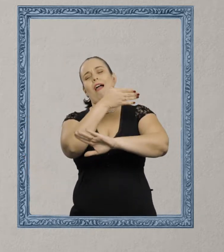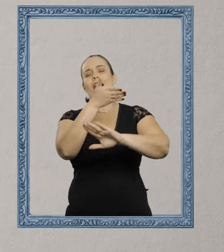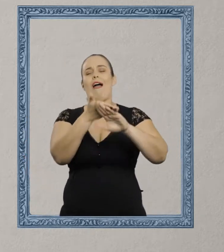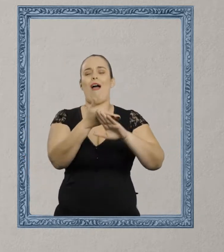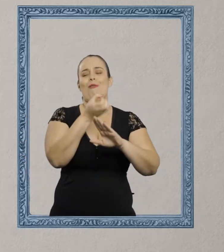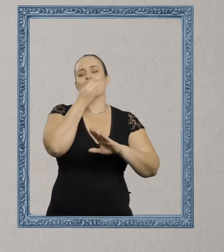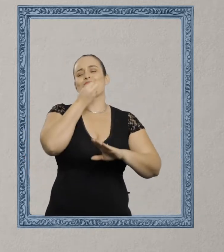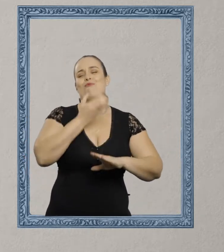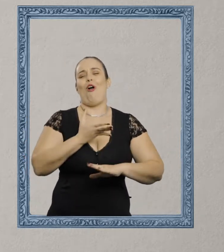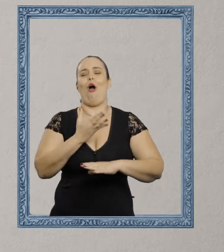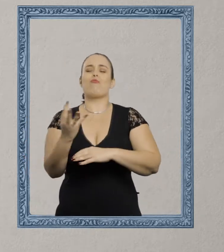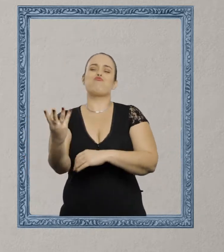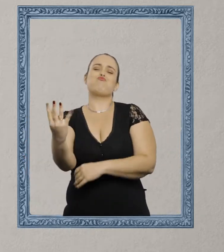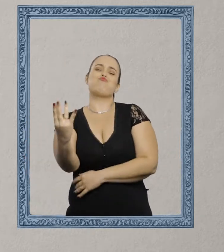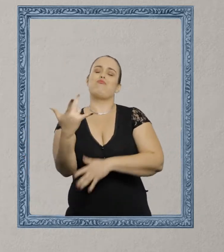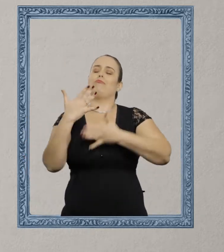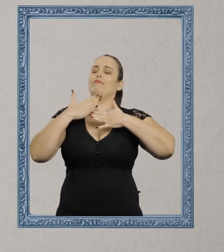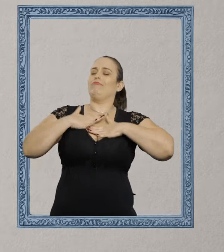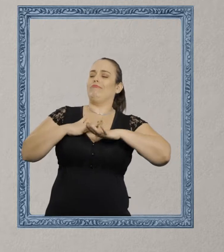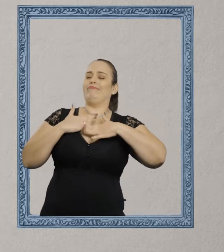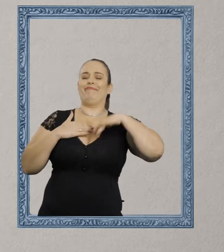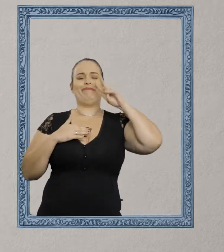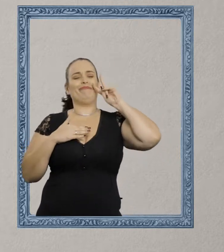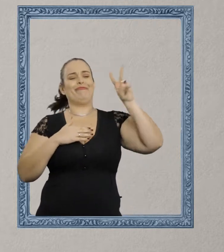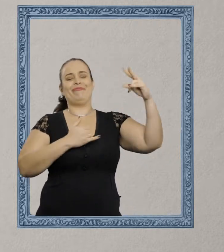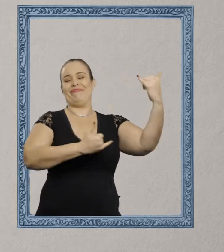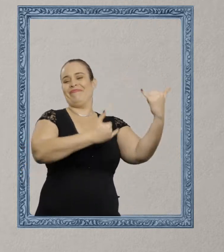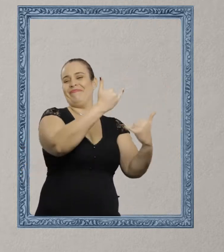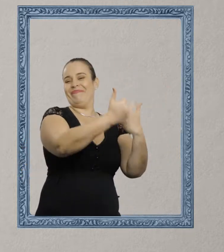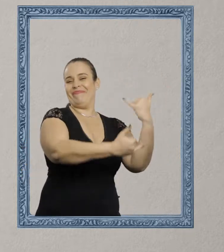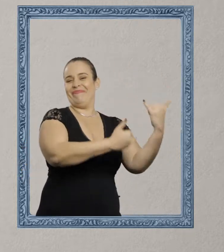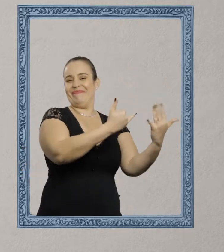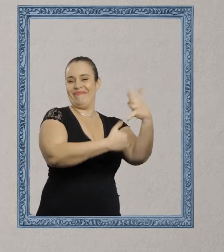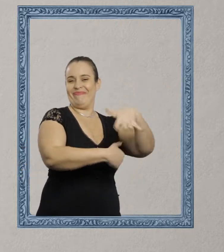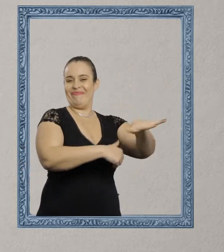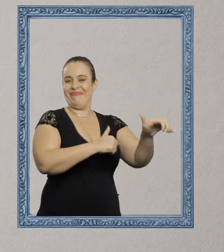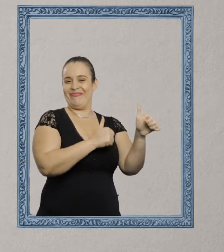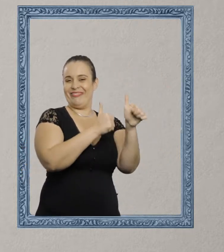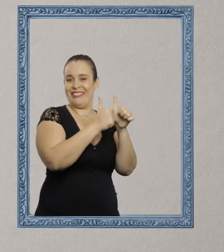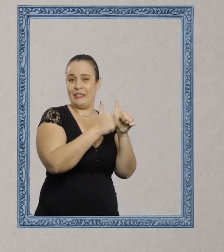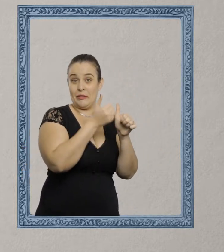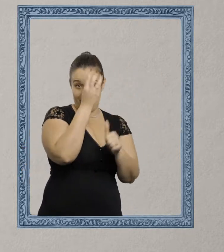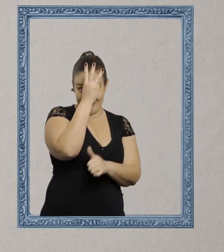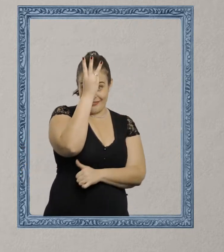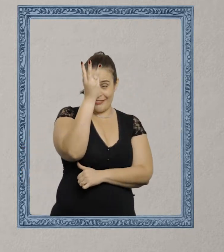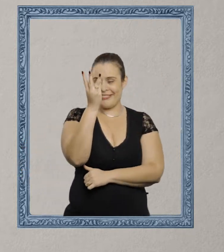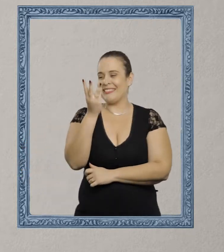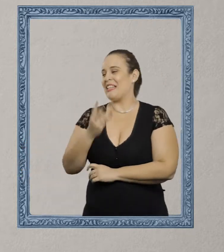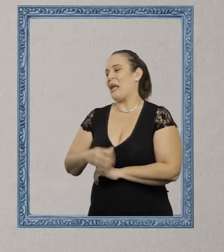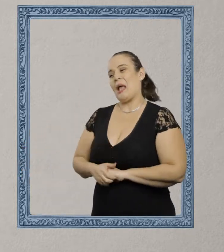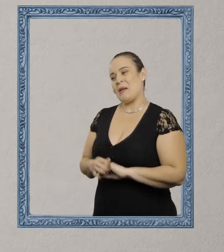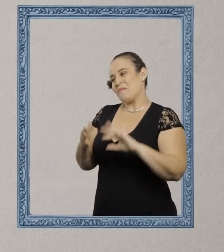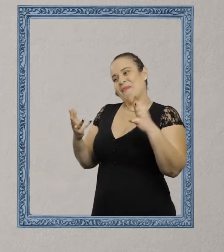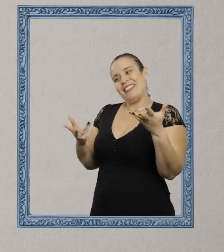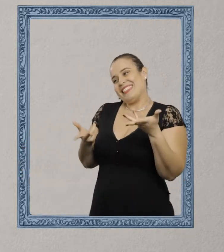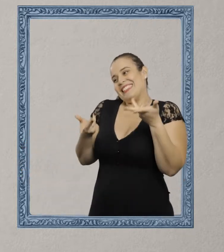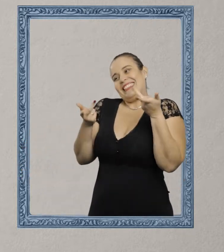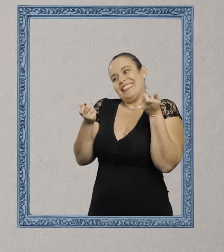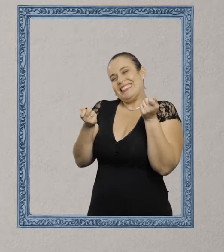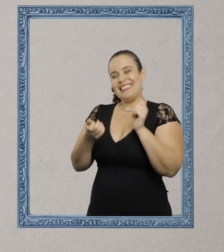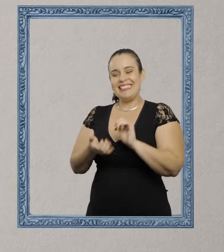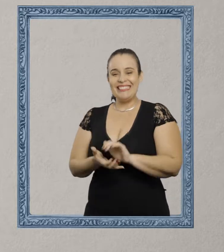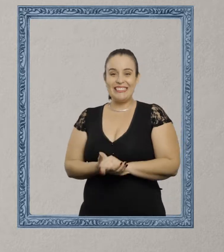muito bom descansar na frente da lareira e ver as crianças brincando perto de nós." Wendy respondeu: